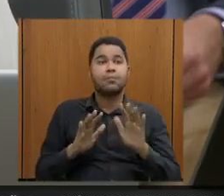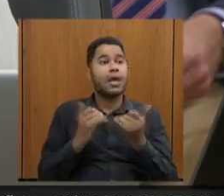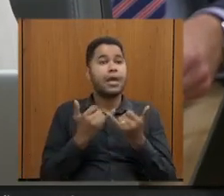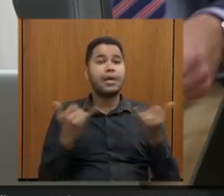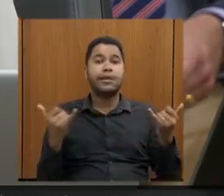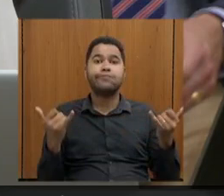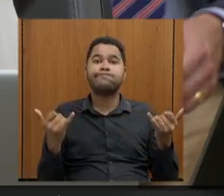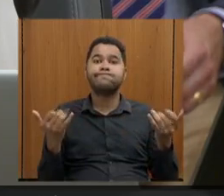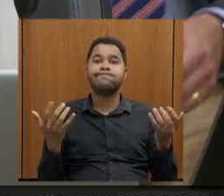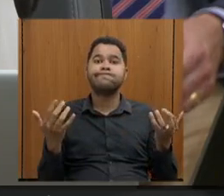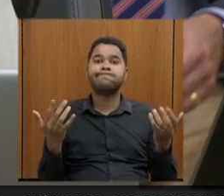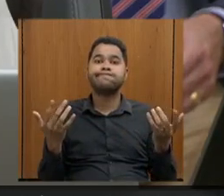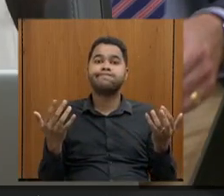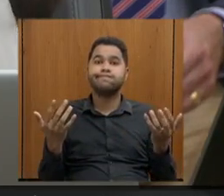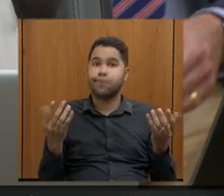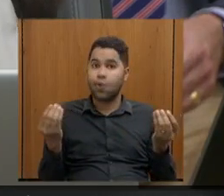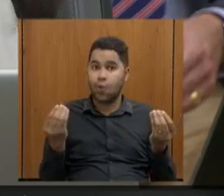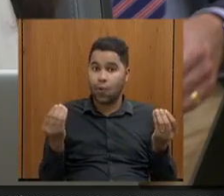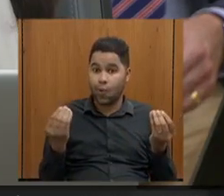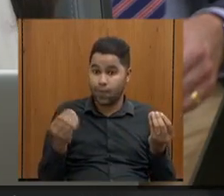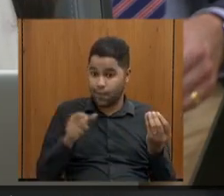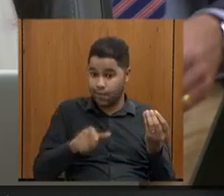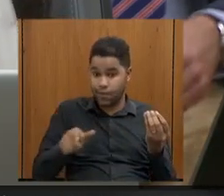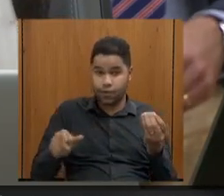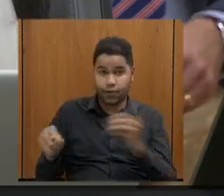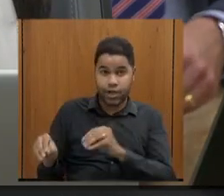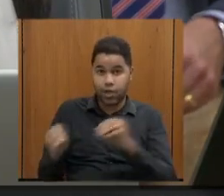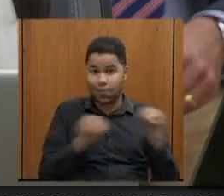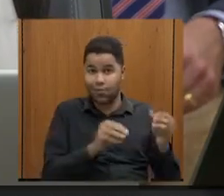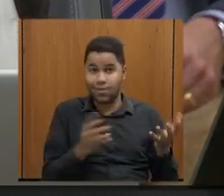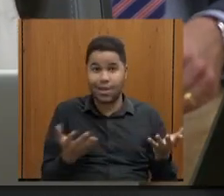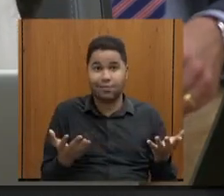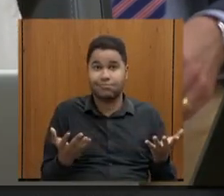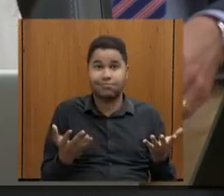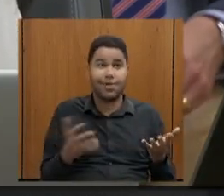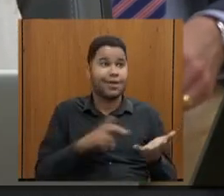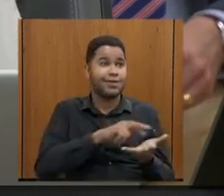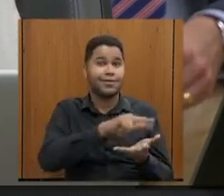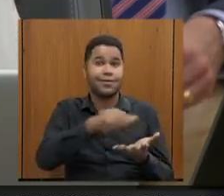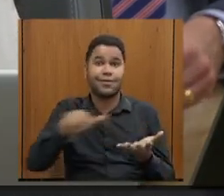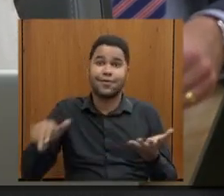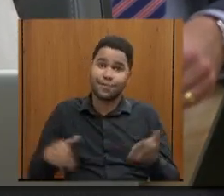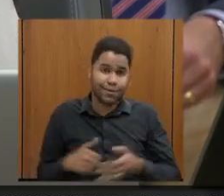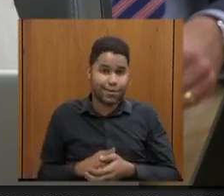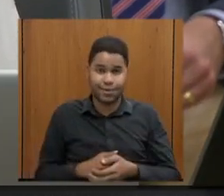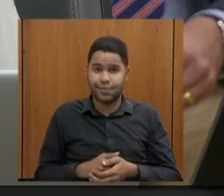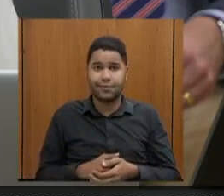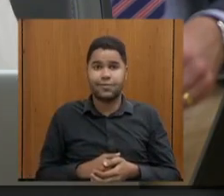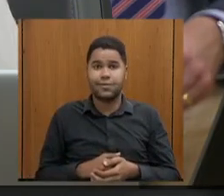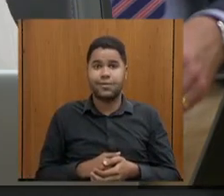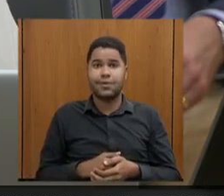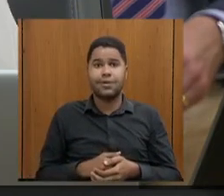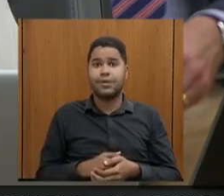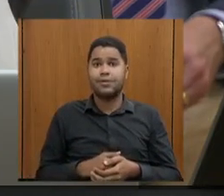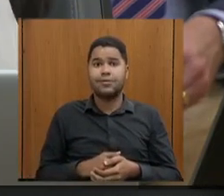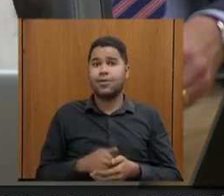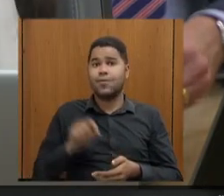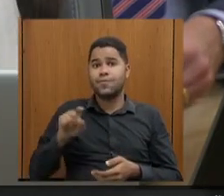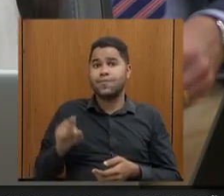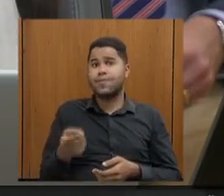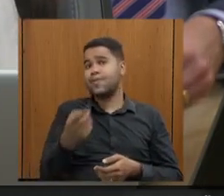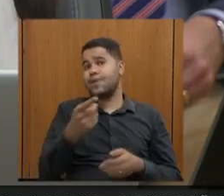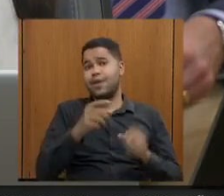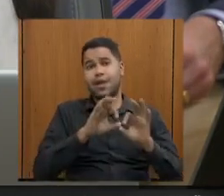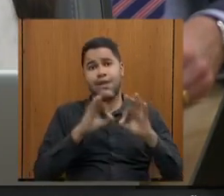energia Como vai fazer vai tirar essas pessoas de lá não tem jeito que são várias pessoas que estão lá são milhares de